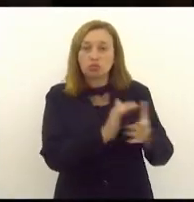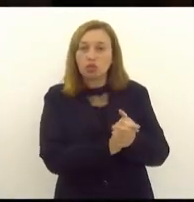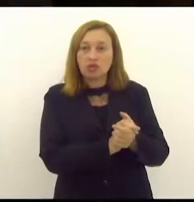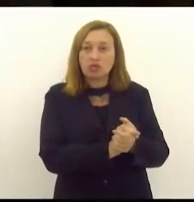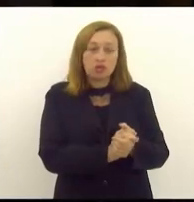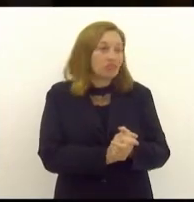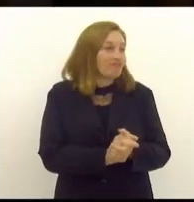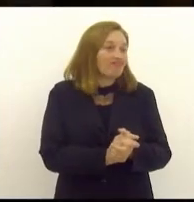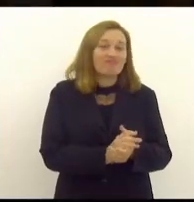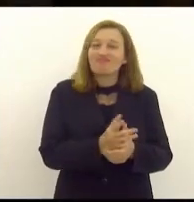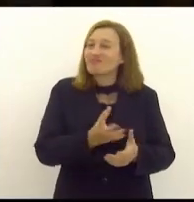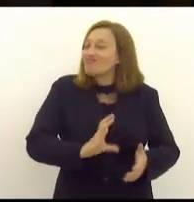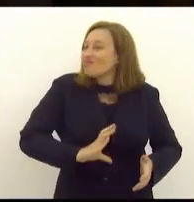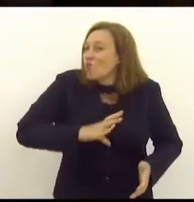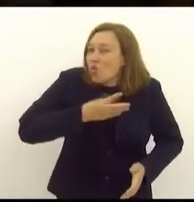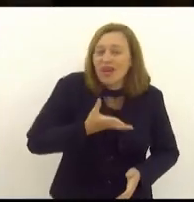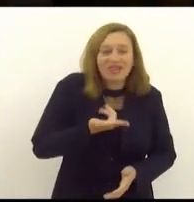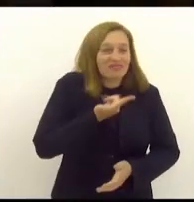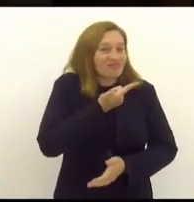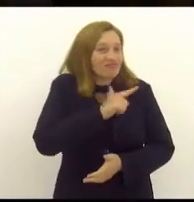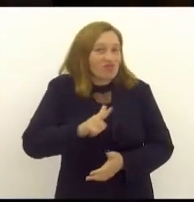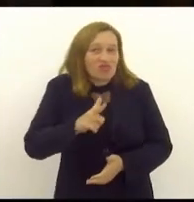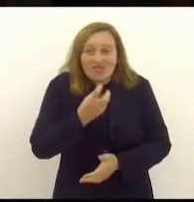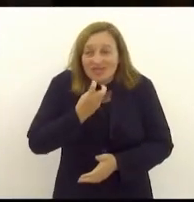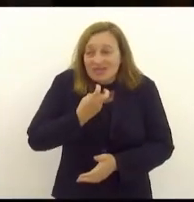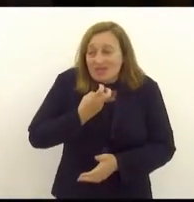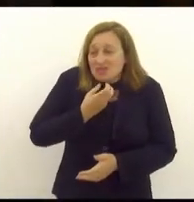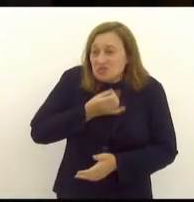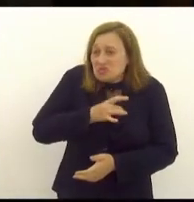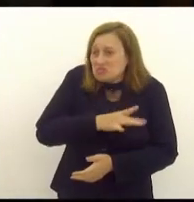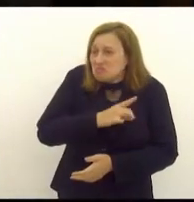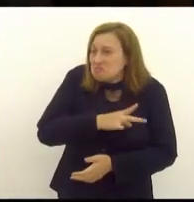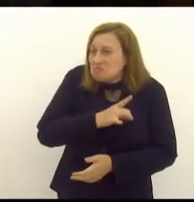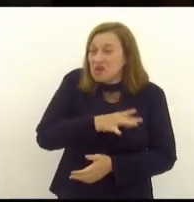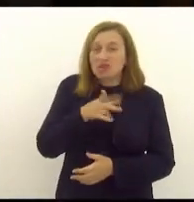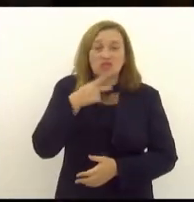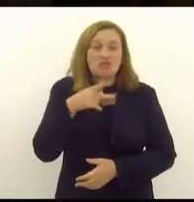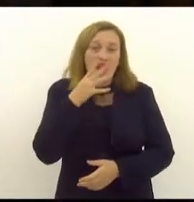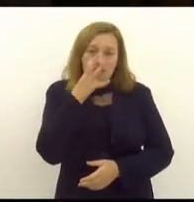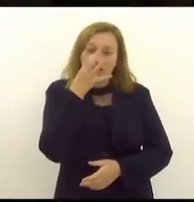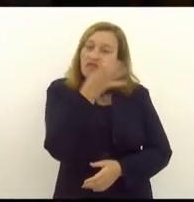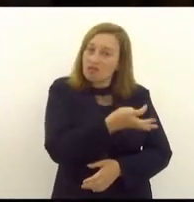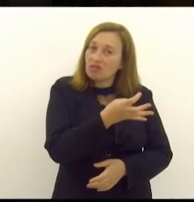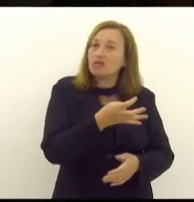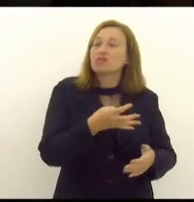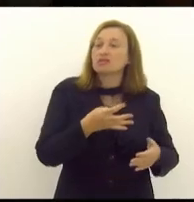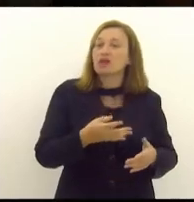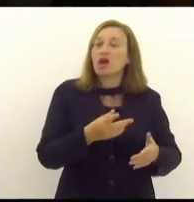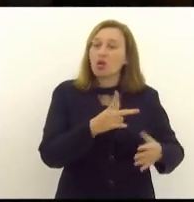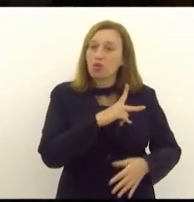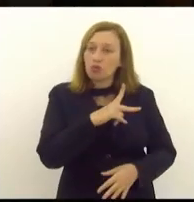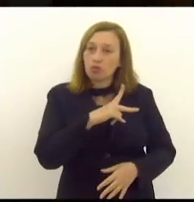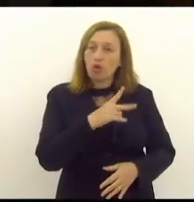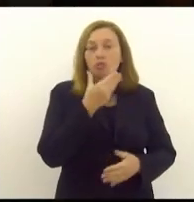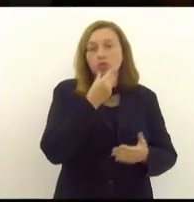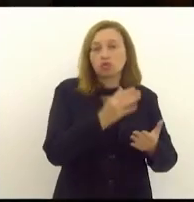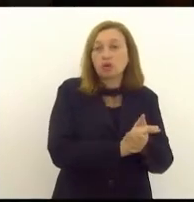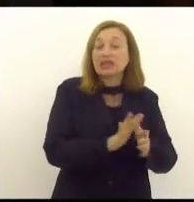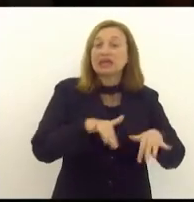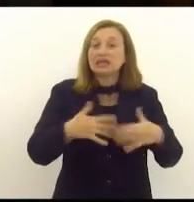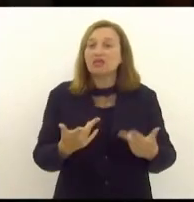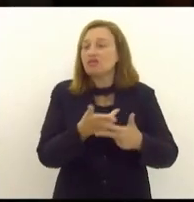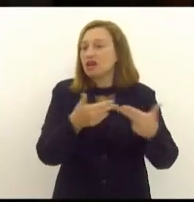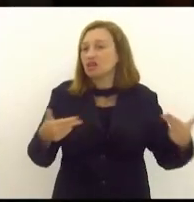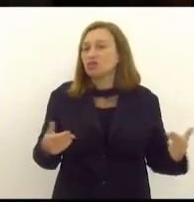ter a mesma coragem vai se sentir inibida e ameaçada a denunciar o próprio agressor Então são vários